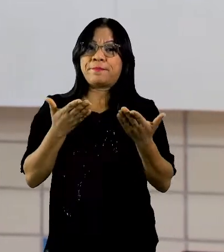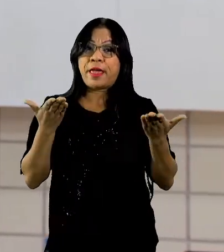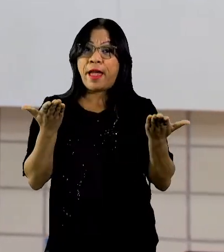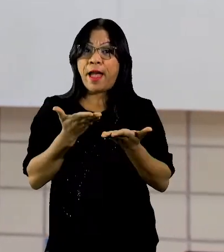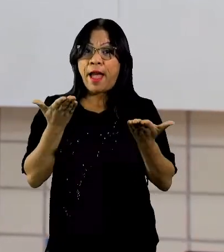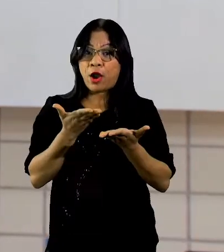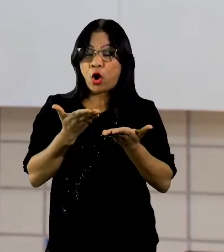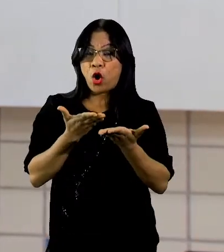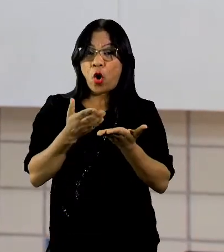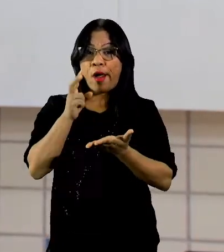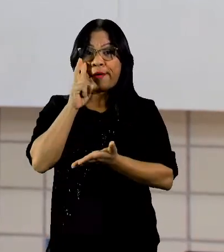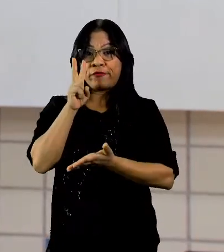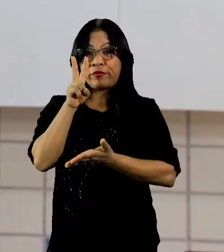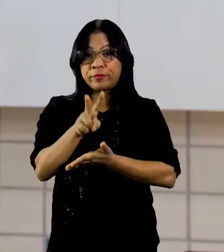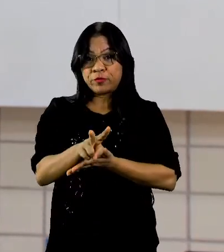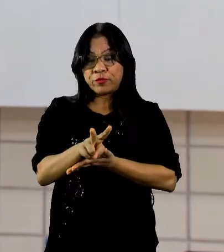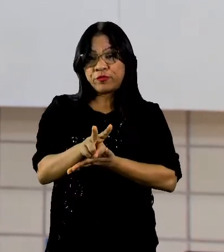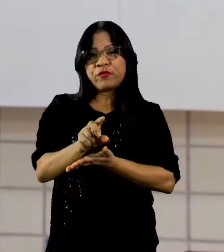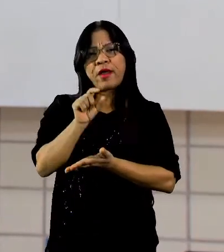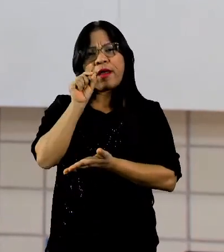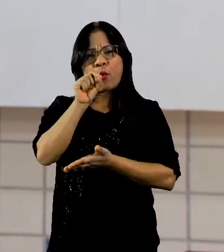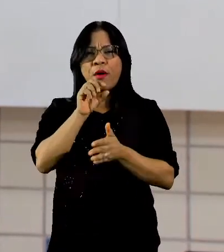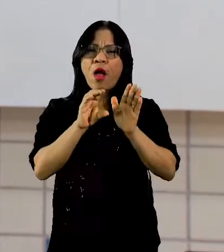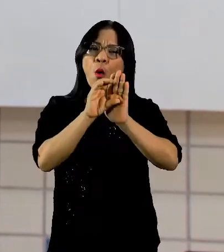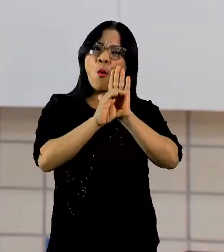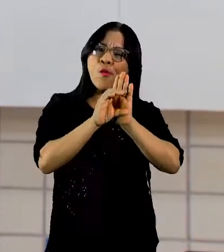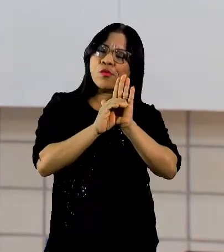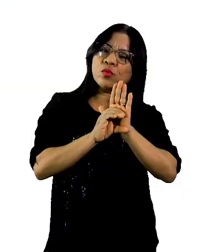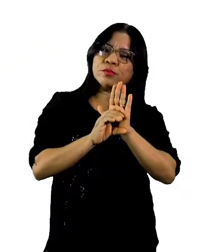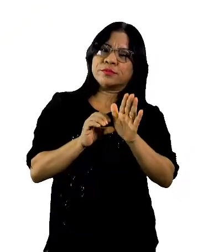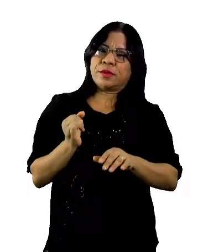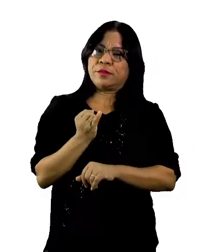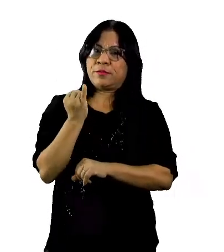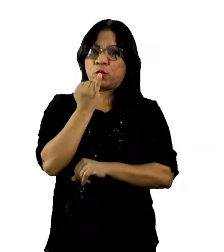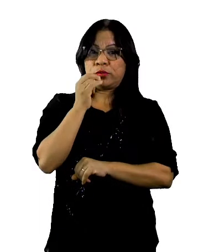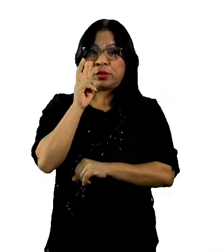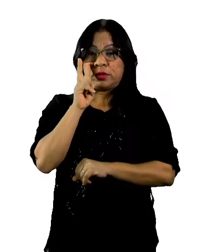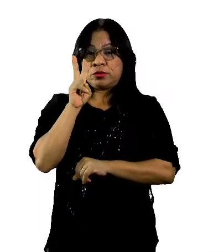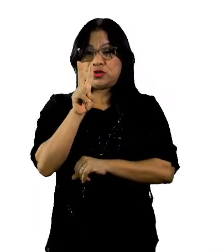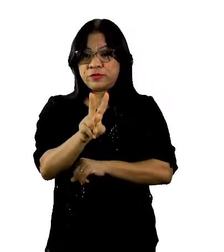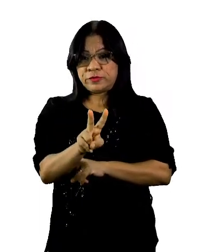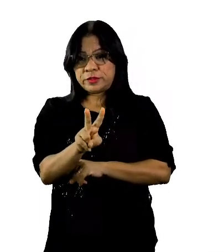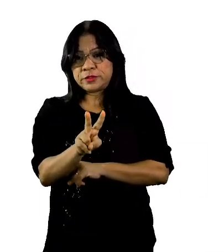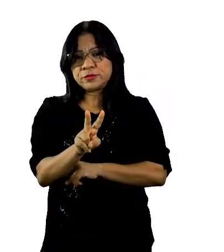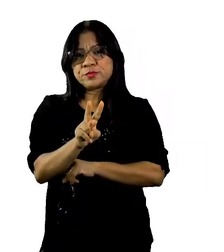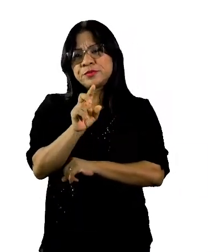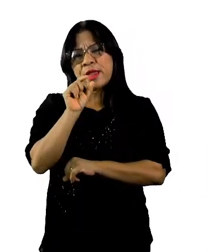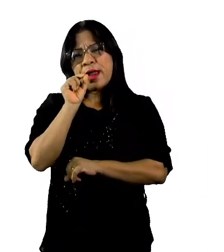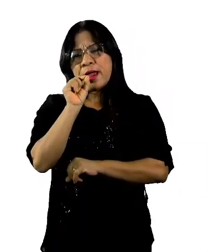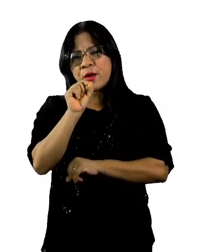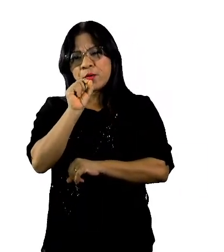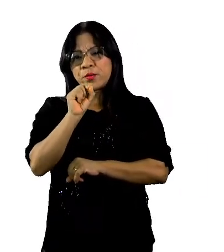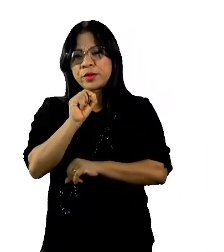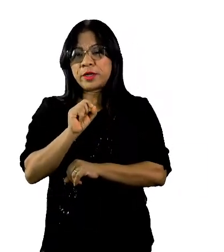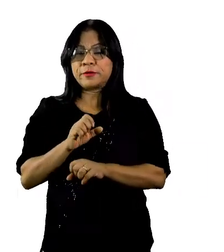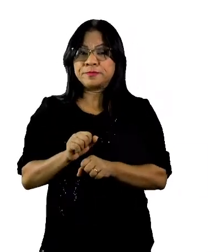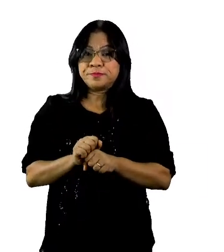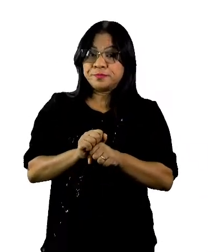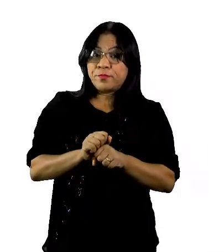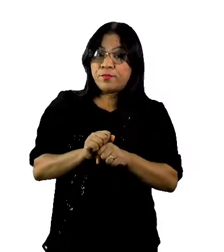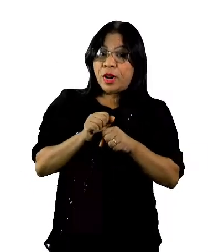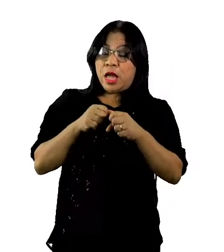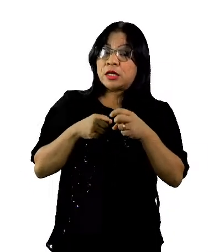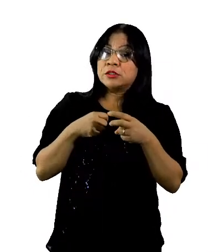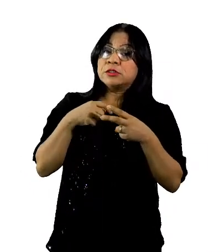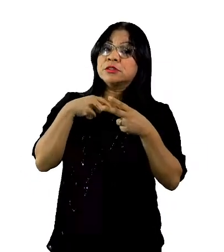tela, para a gente identificar alguns conceitos importantes. Vejam, monômios semelhantes são dois ou mais monômios